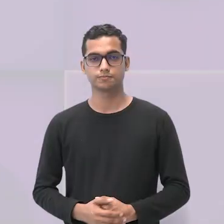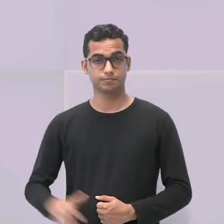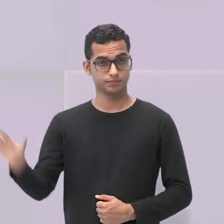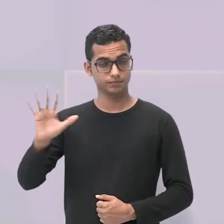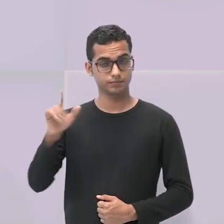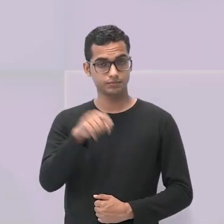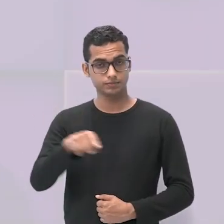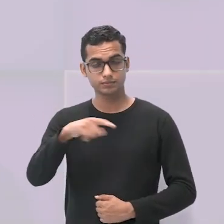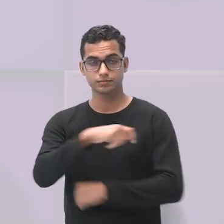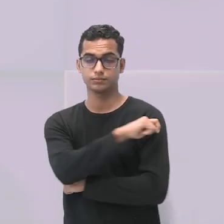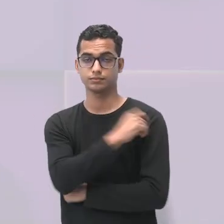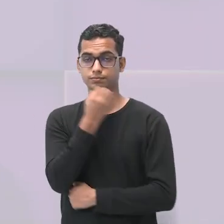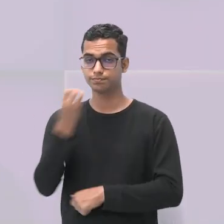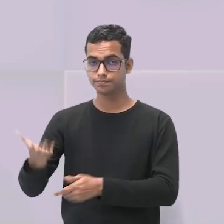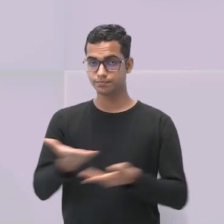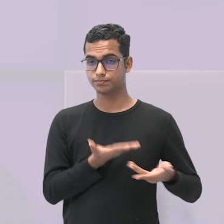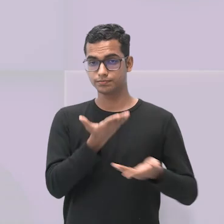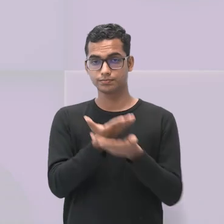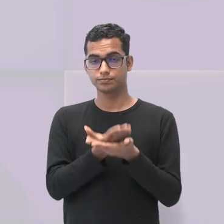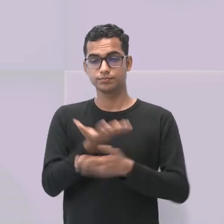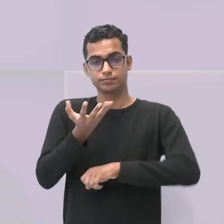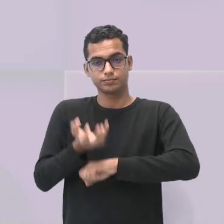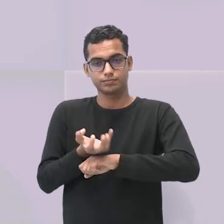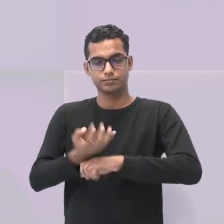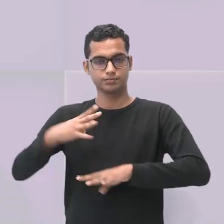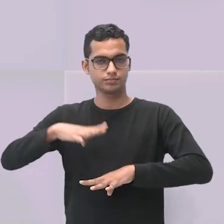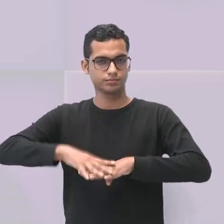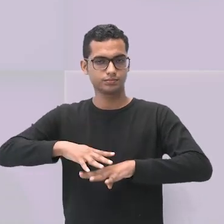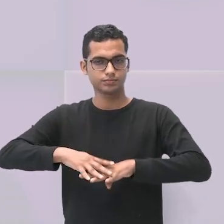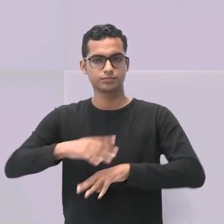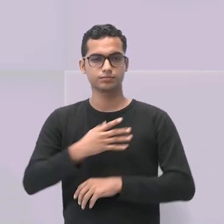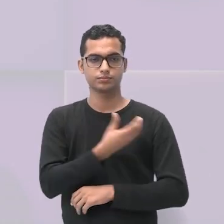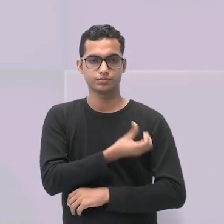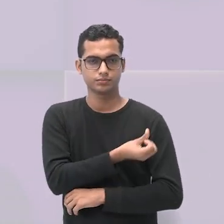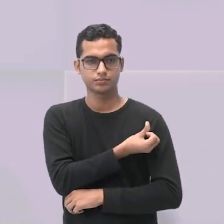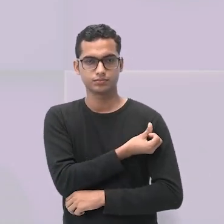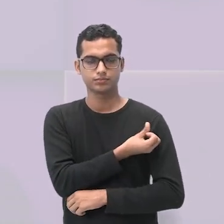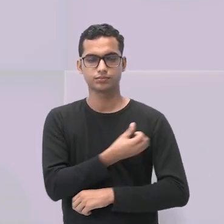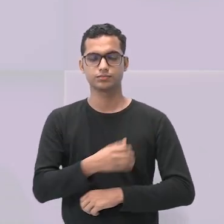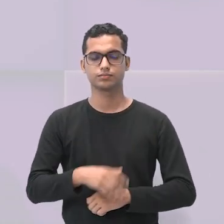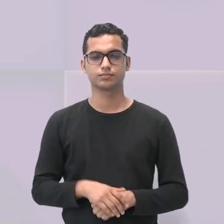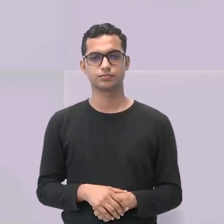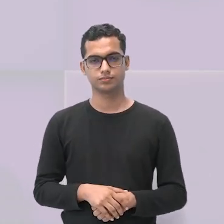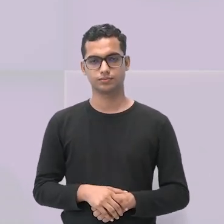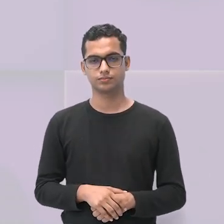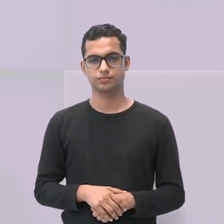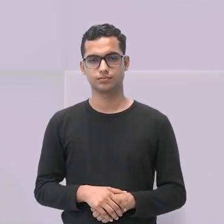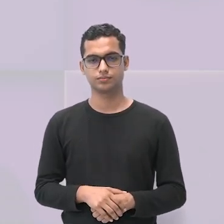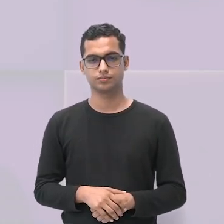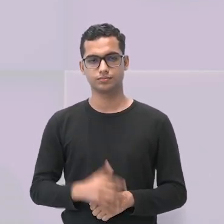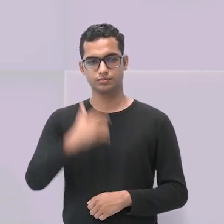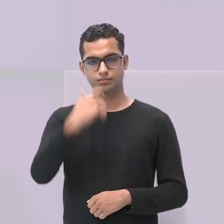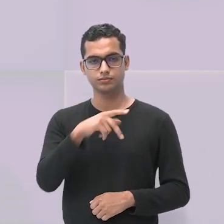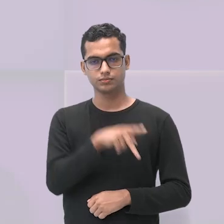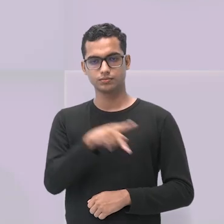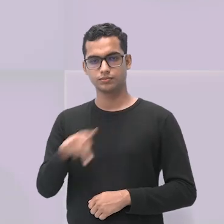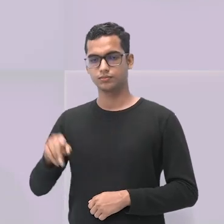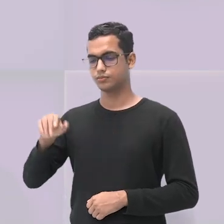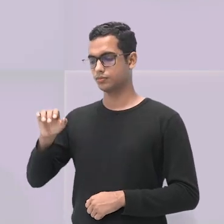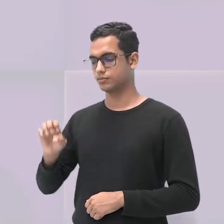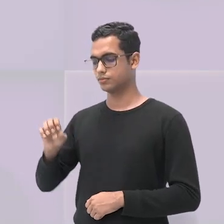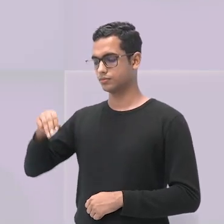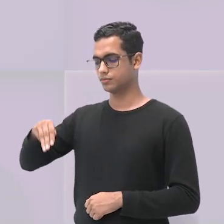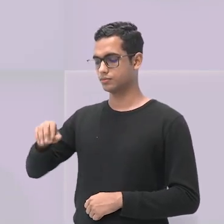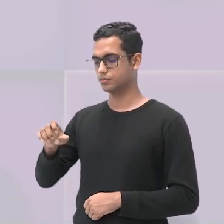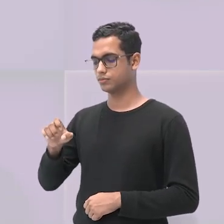Olá, sejam todos bem-vindos a mais uma aula do componente de matemática sexto ano ensino fundamental. Aqui com vocês, quem vos fala,